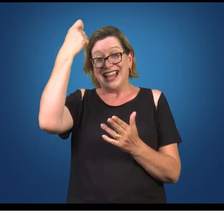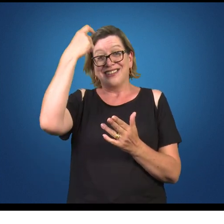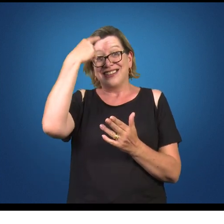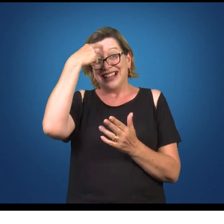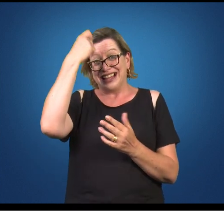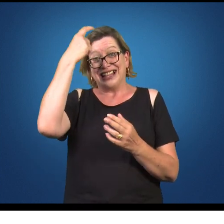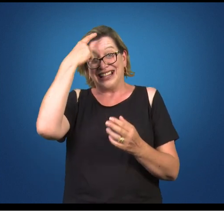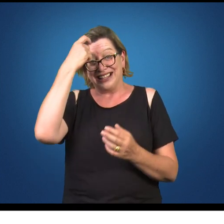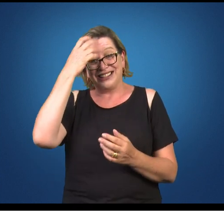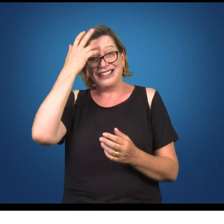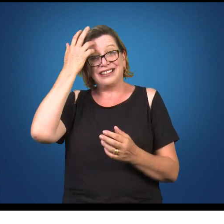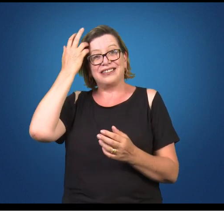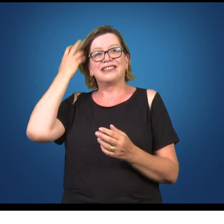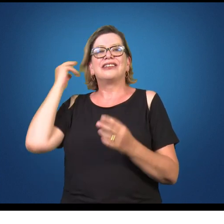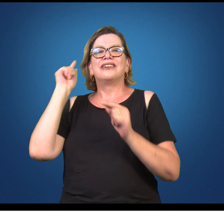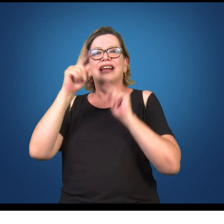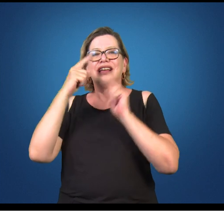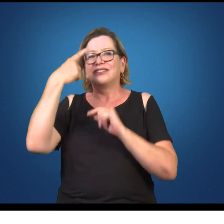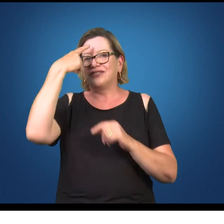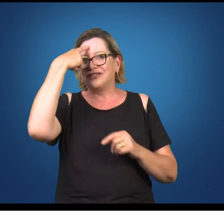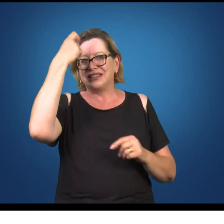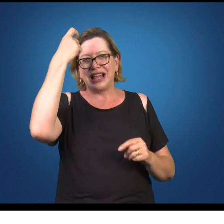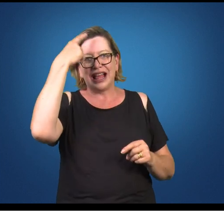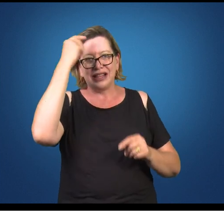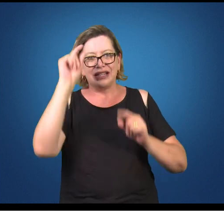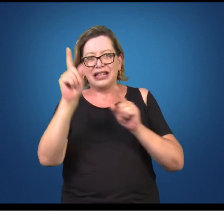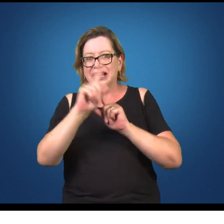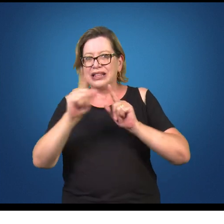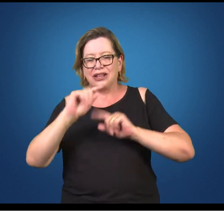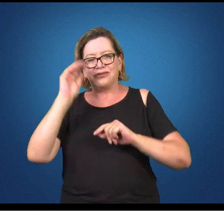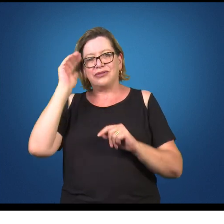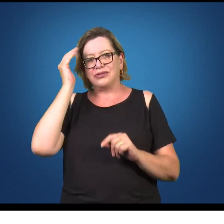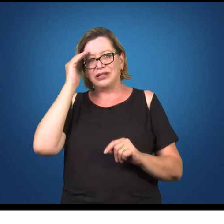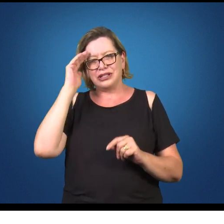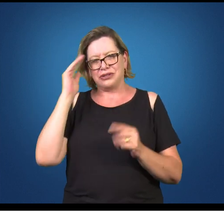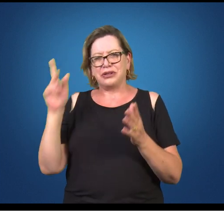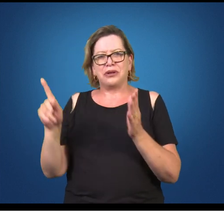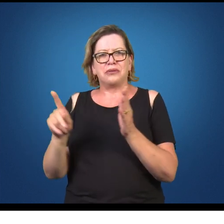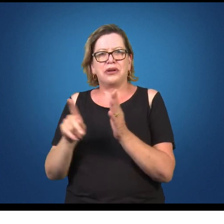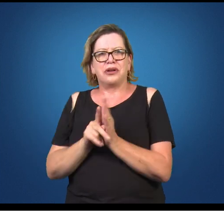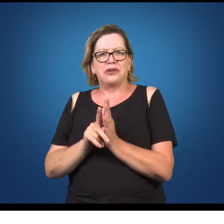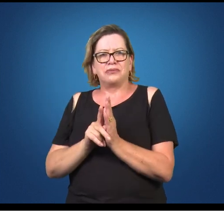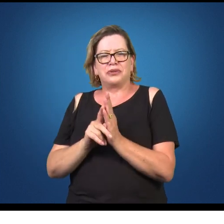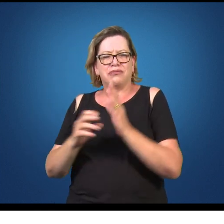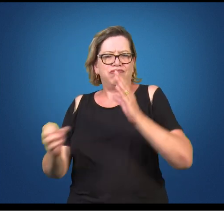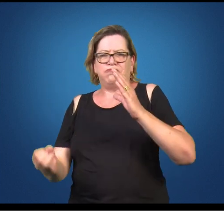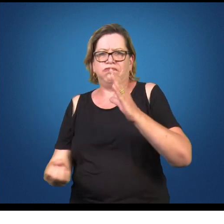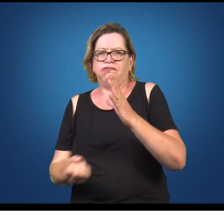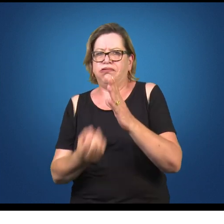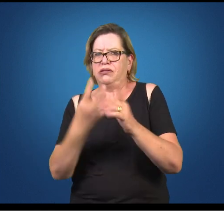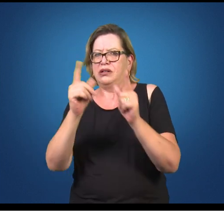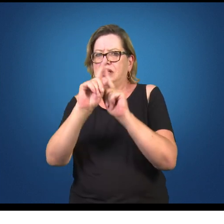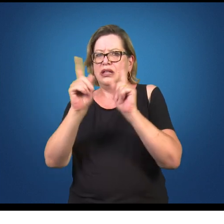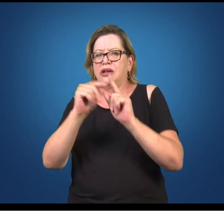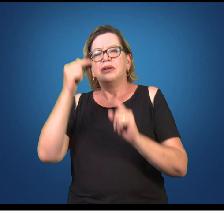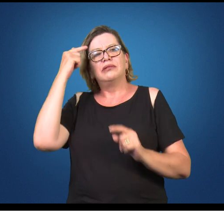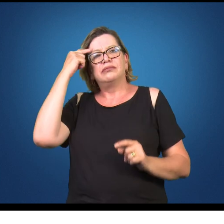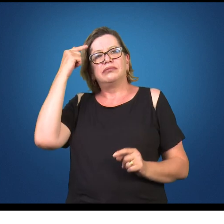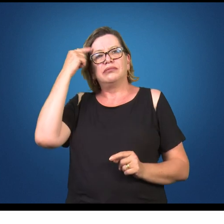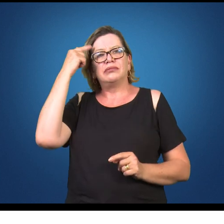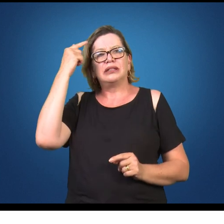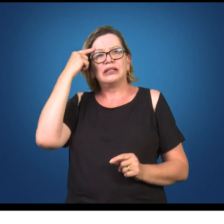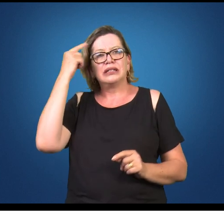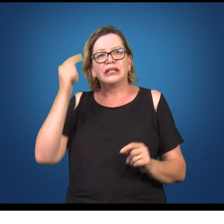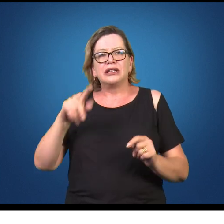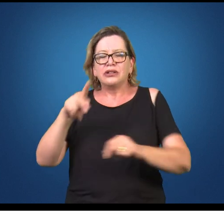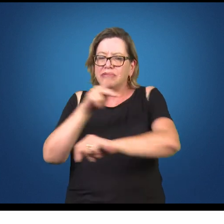criar a partir disso. Então, criar, mas não num entendimento de criação, pensando no